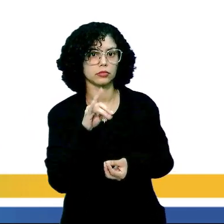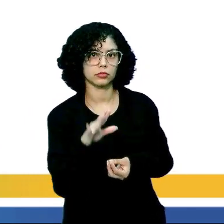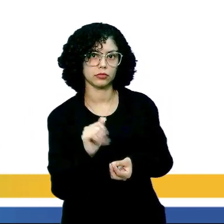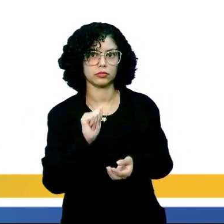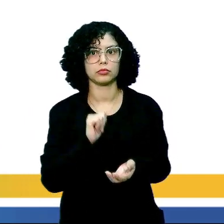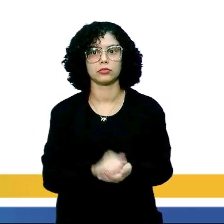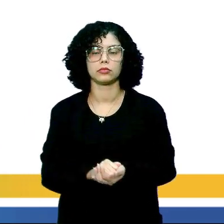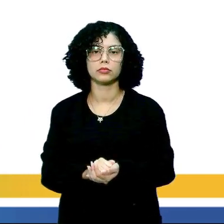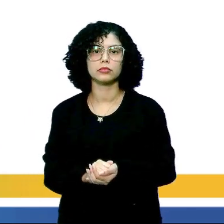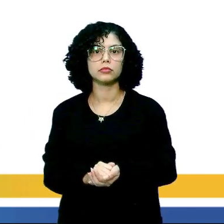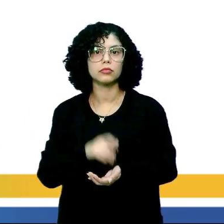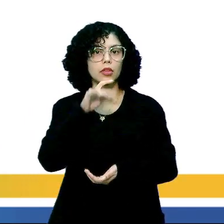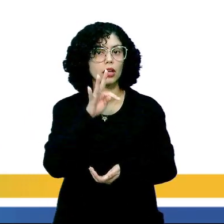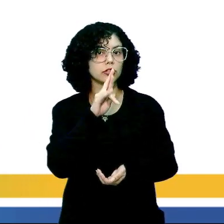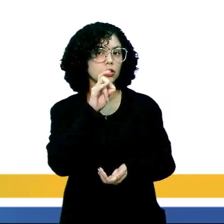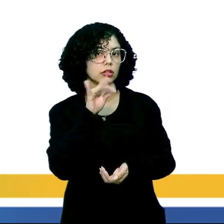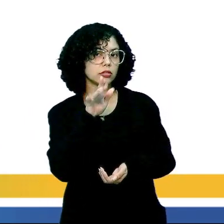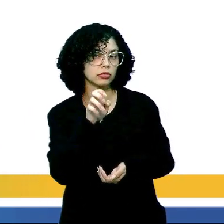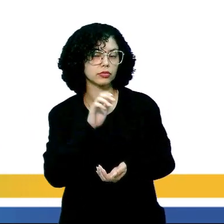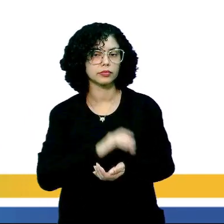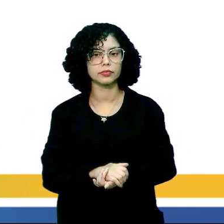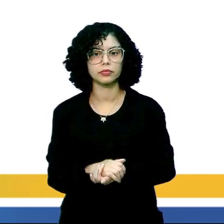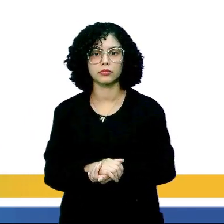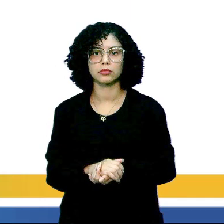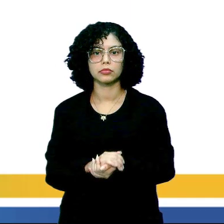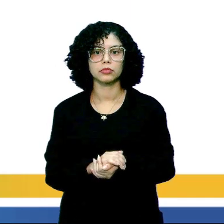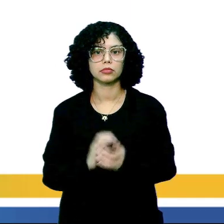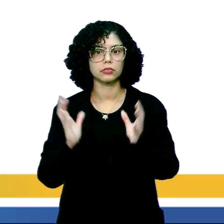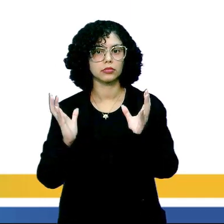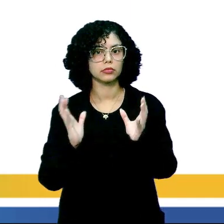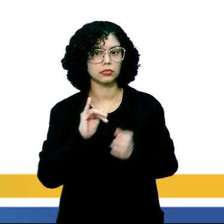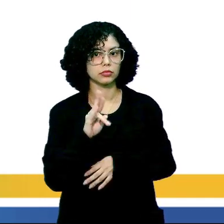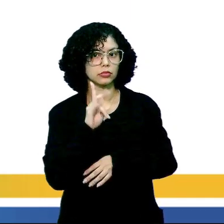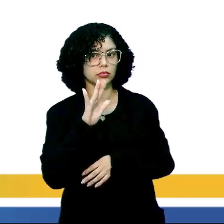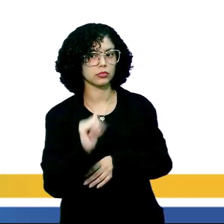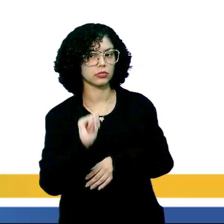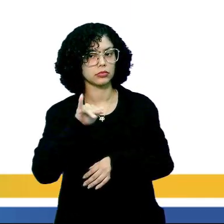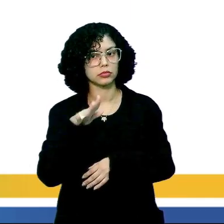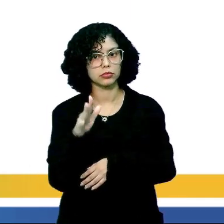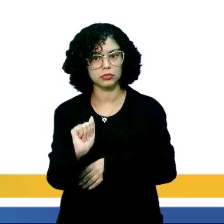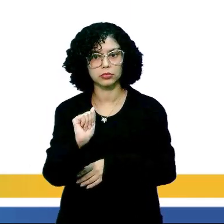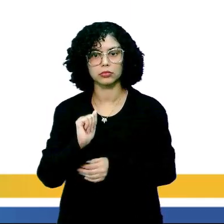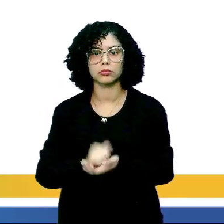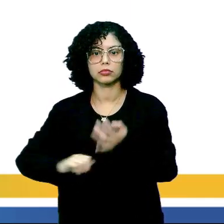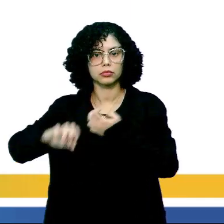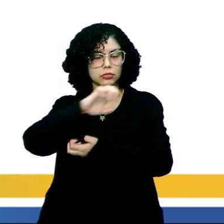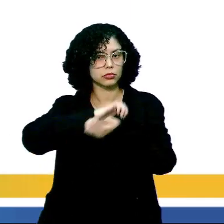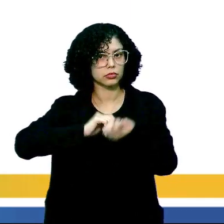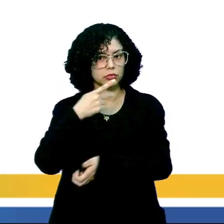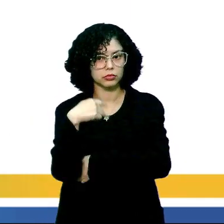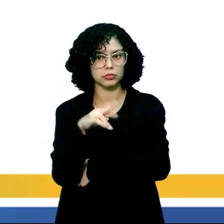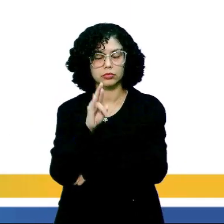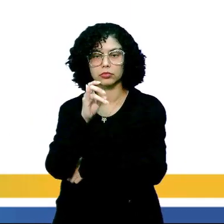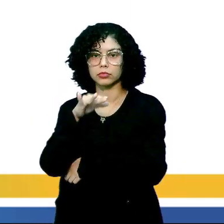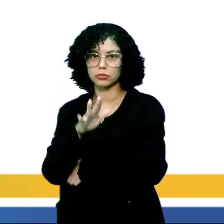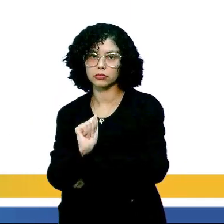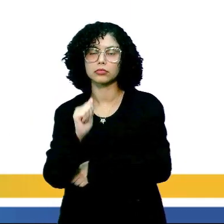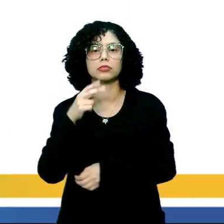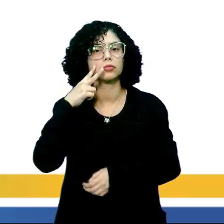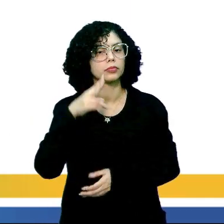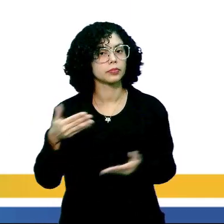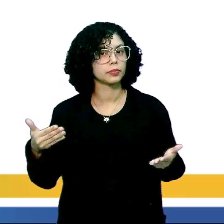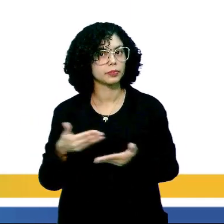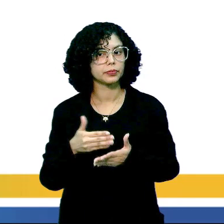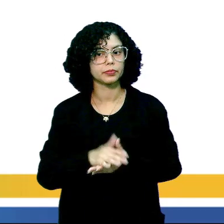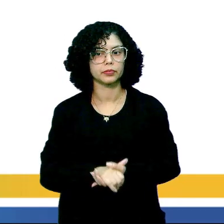o Tiradentes. A Conjuração Baiana e a Revolução Pernambucana, que nós vamos